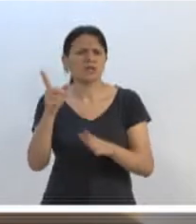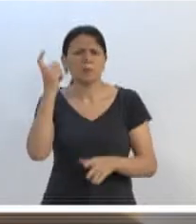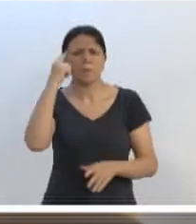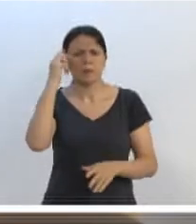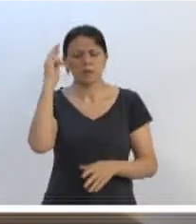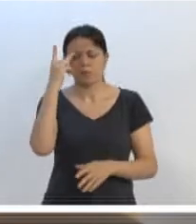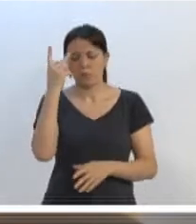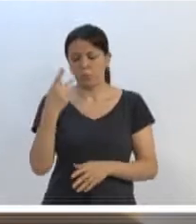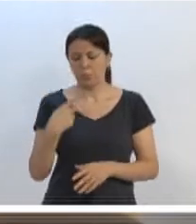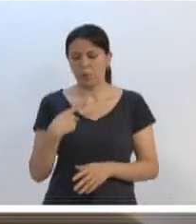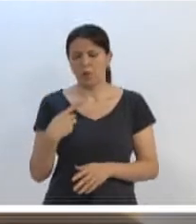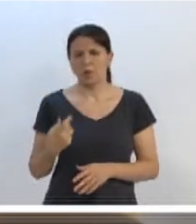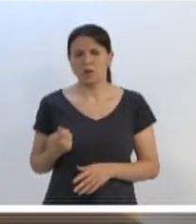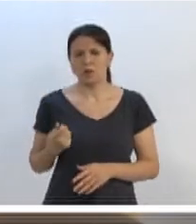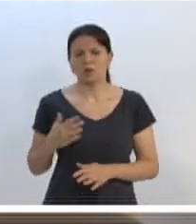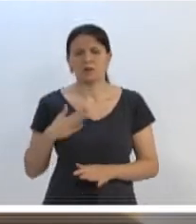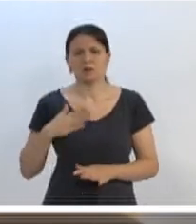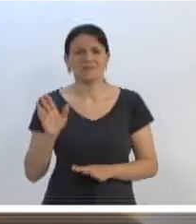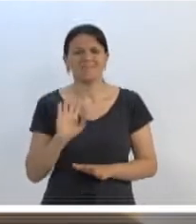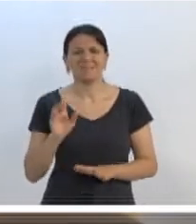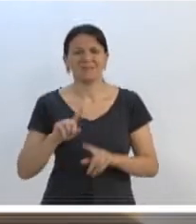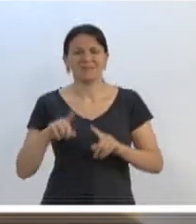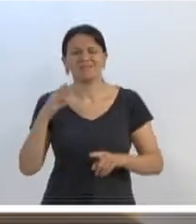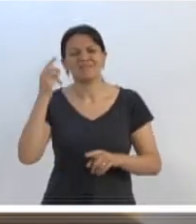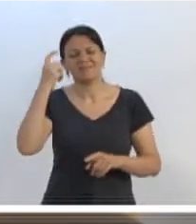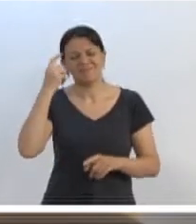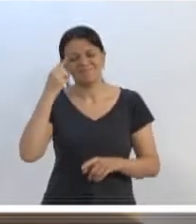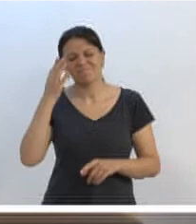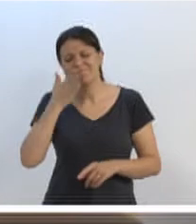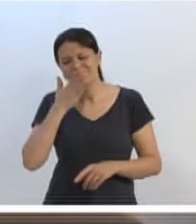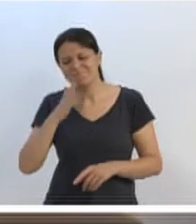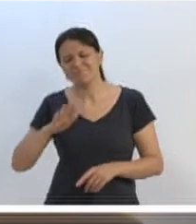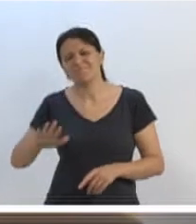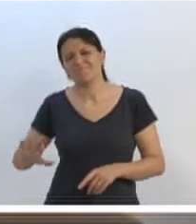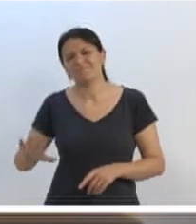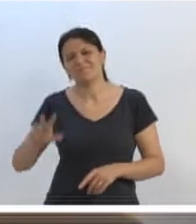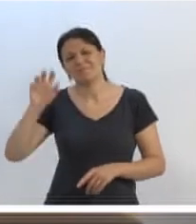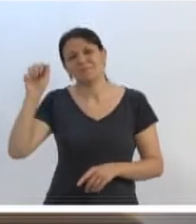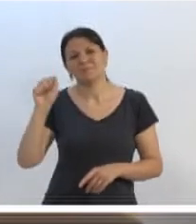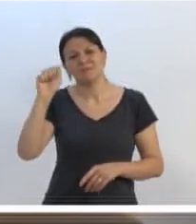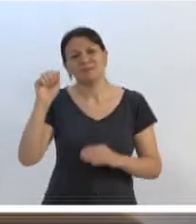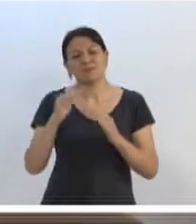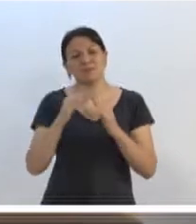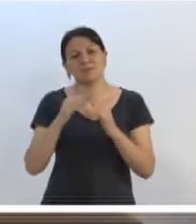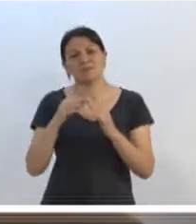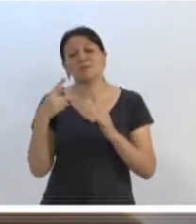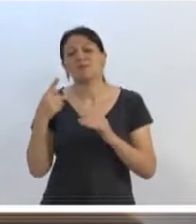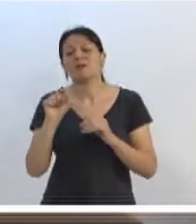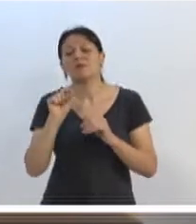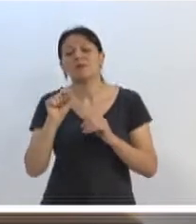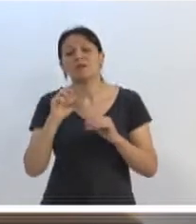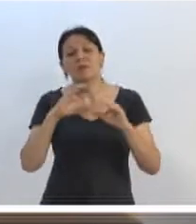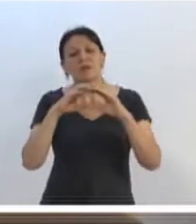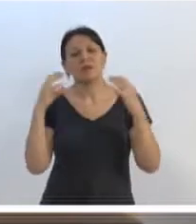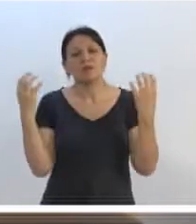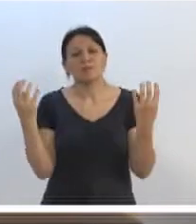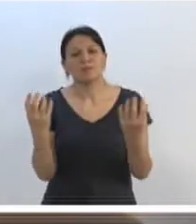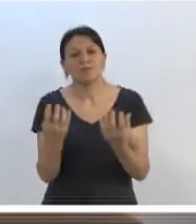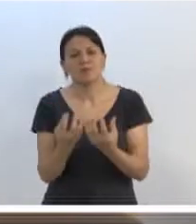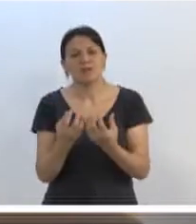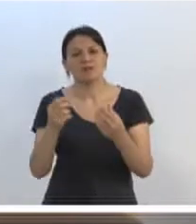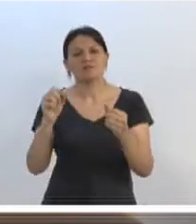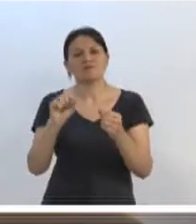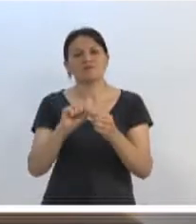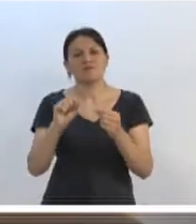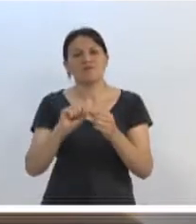no bolso deles. Mas sim, pense nas crianças. A associação de moradores está lá para que a comunidade, a sua diretoria faça os eventos